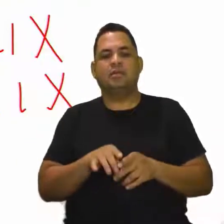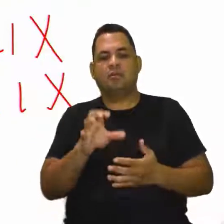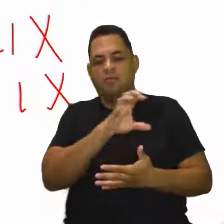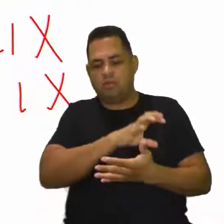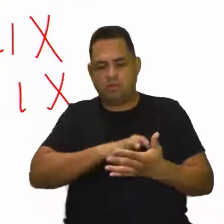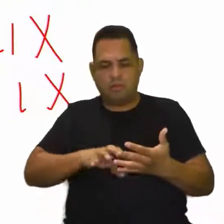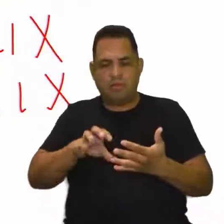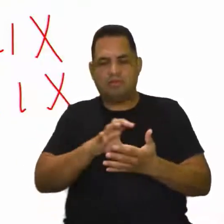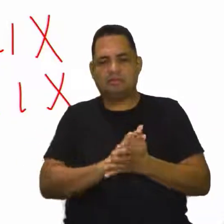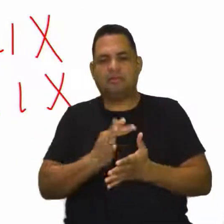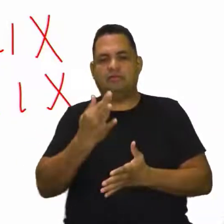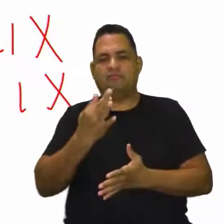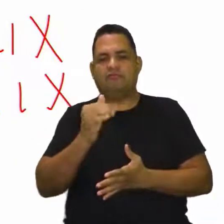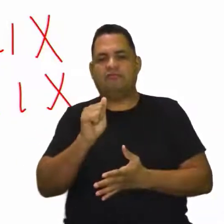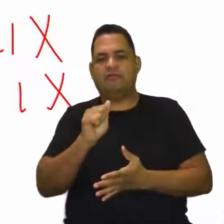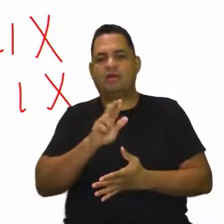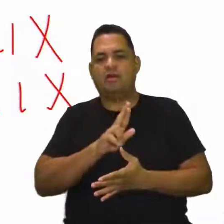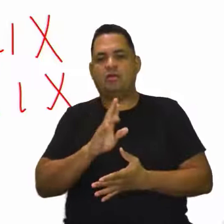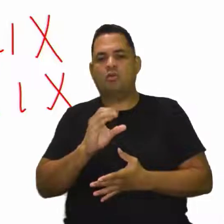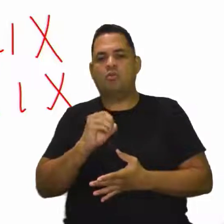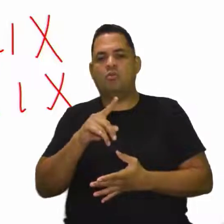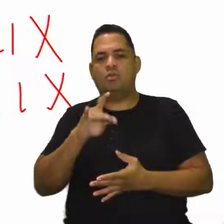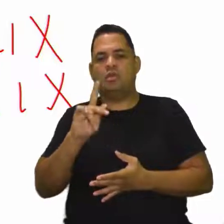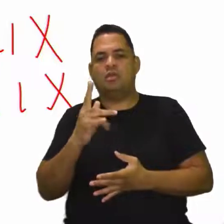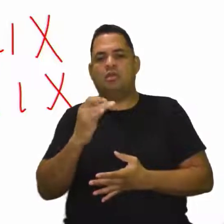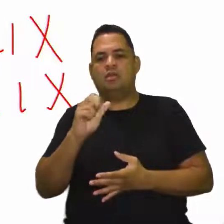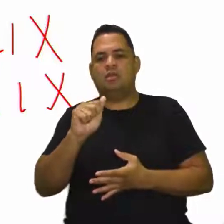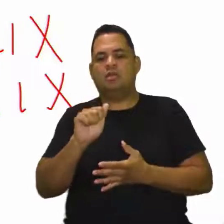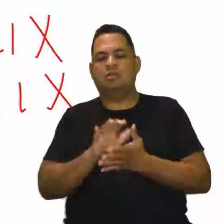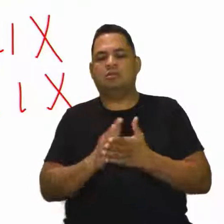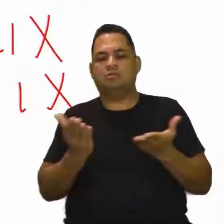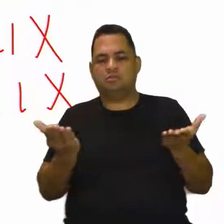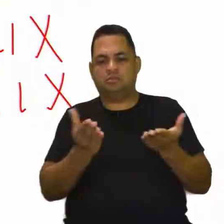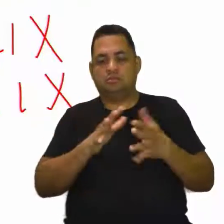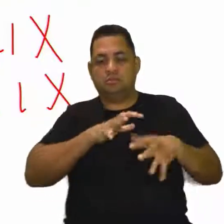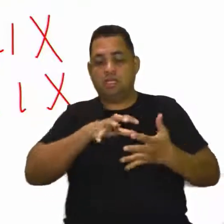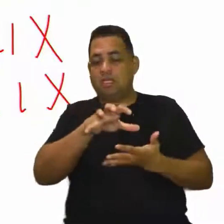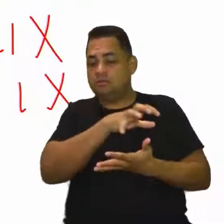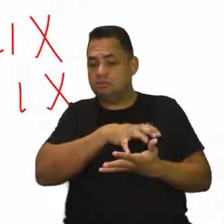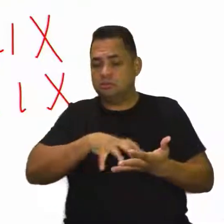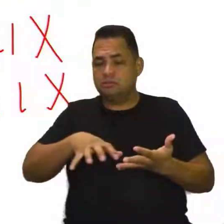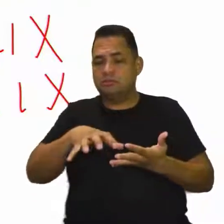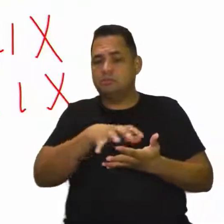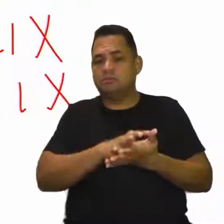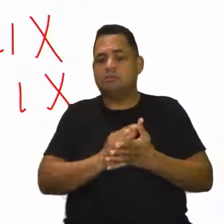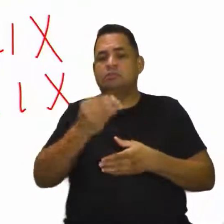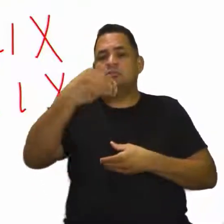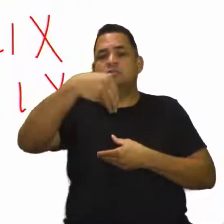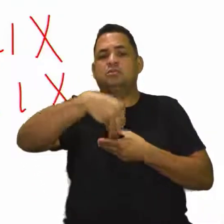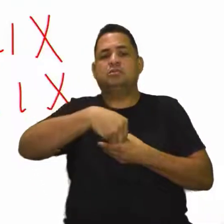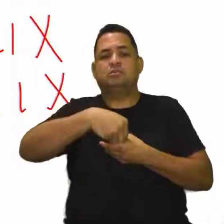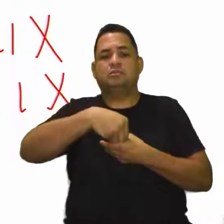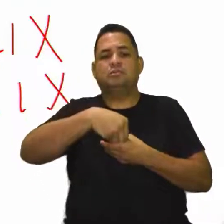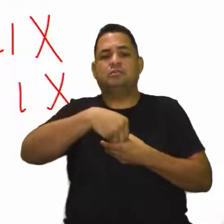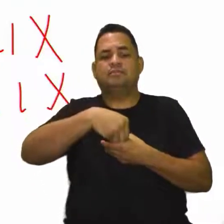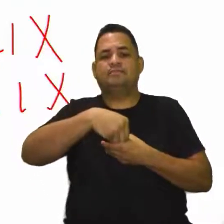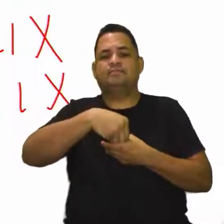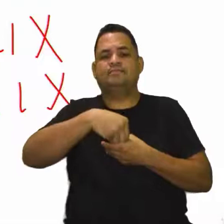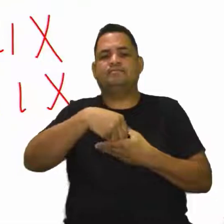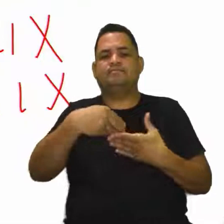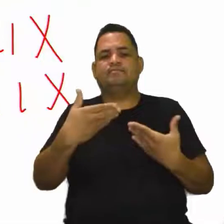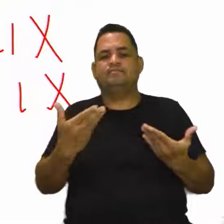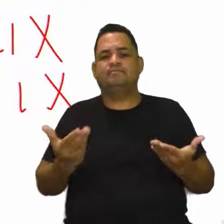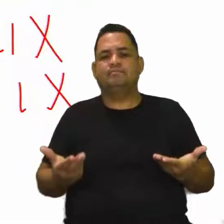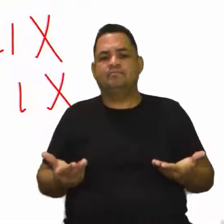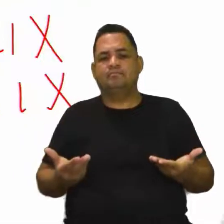Revolução Farroupilha, o movimento farrapo. Que esses movimentos, eles estão dentro